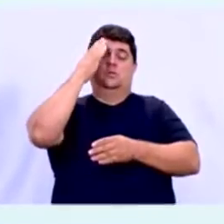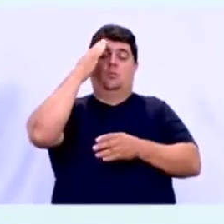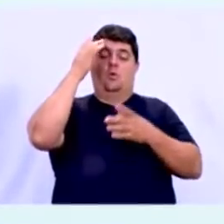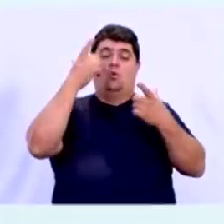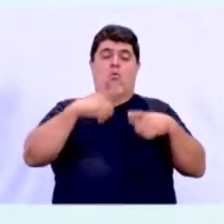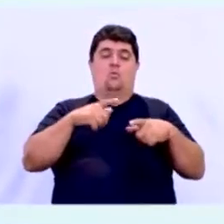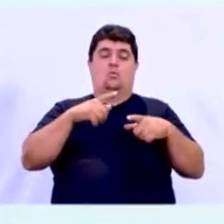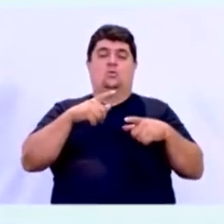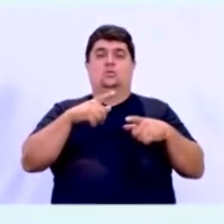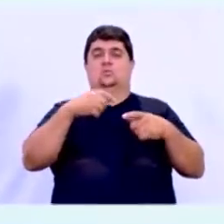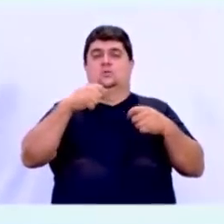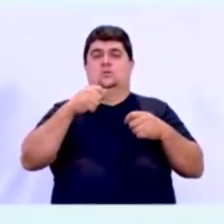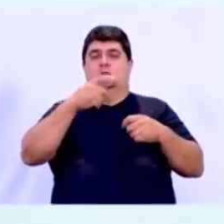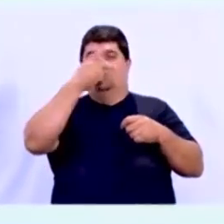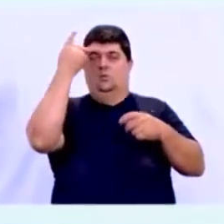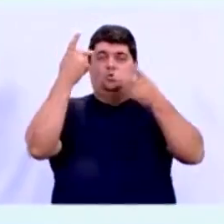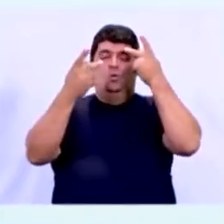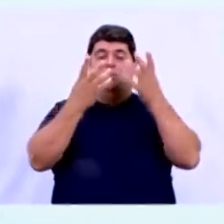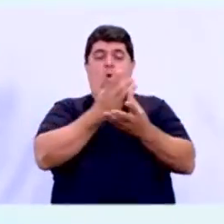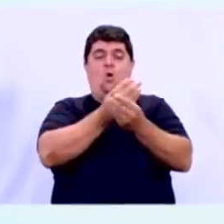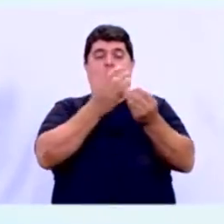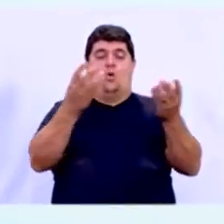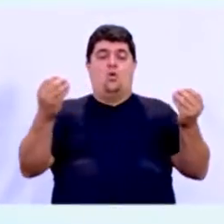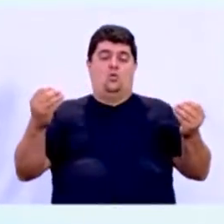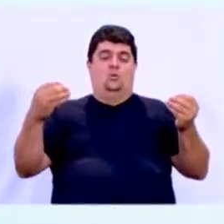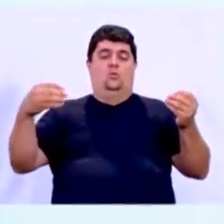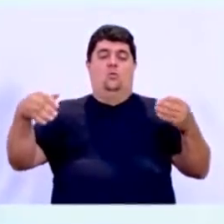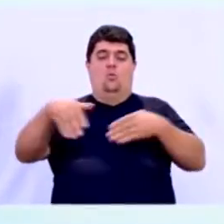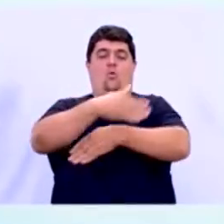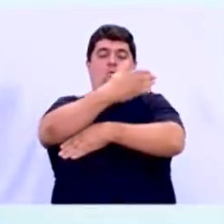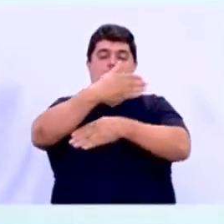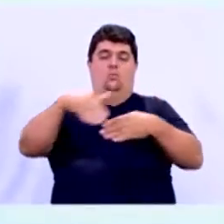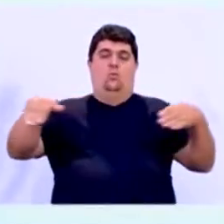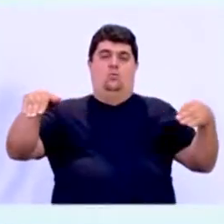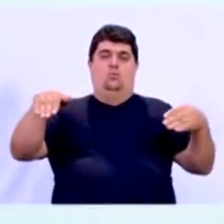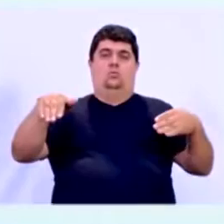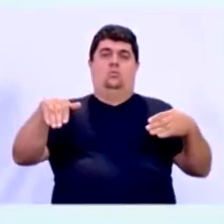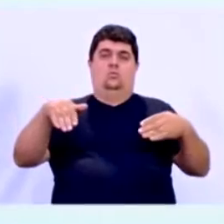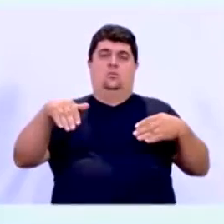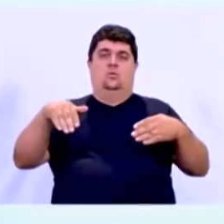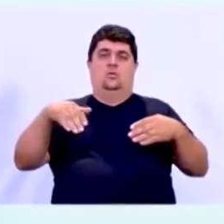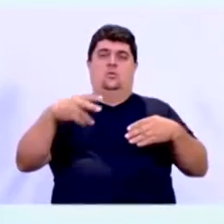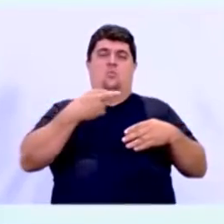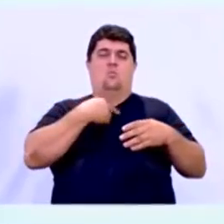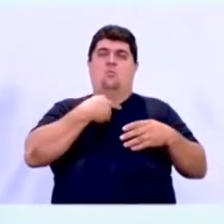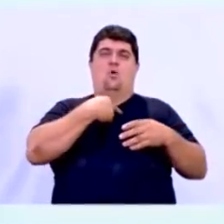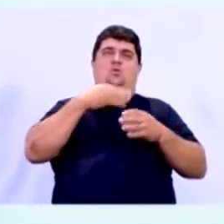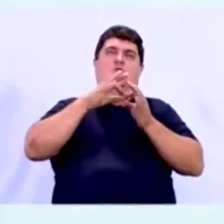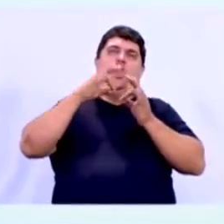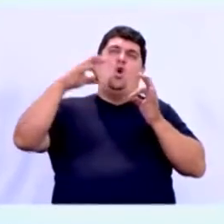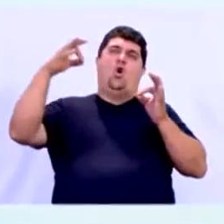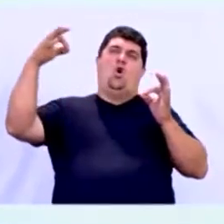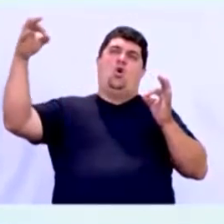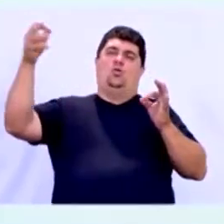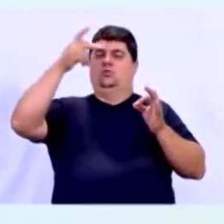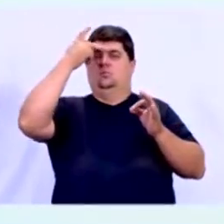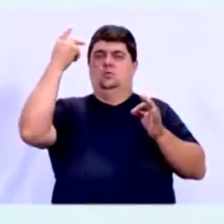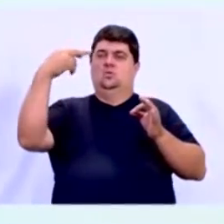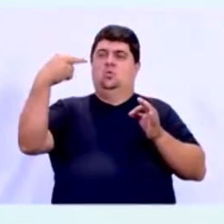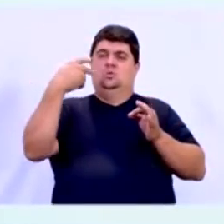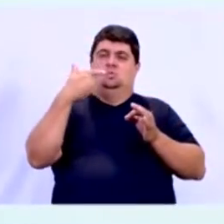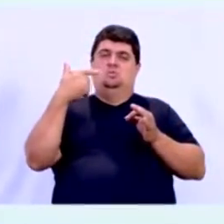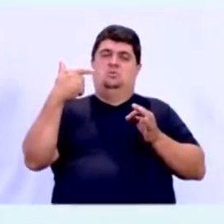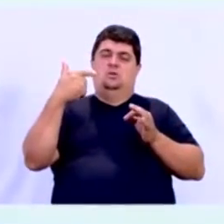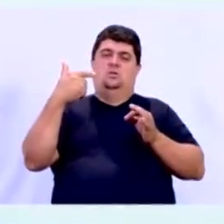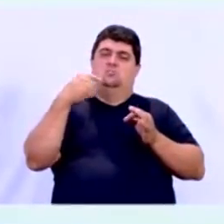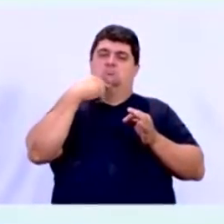isso ajuda, contribui no negócio, porque isso que vai fazer com que acabe vendendo mais ou não, né? Dependendo de onde você está